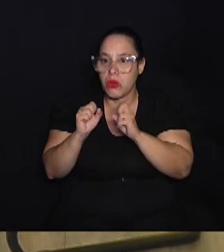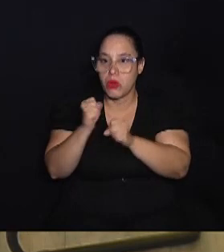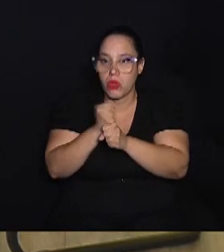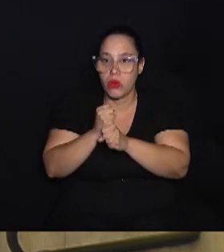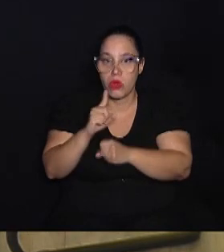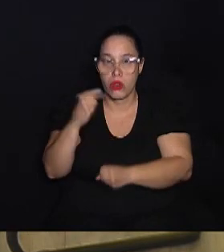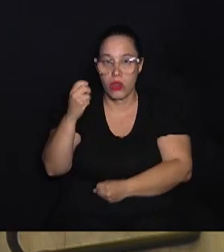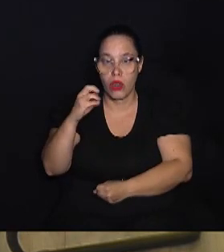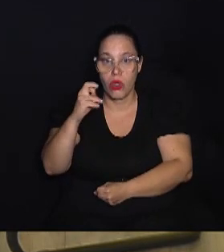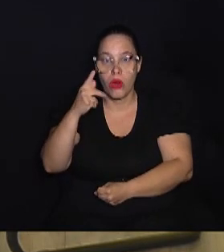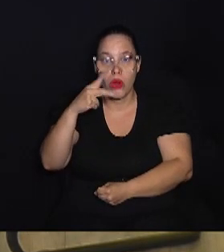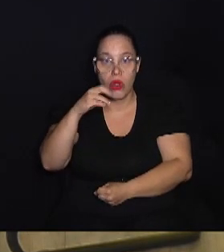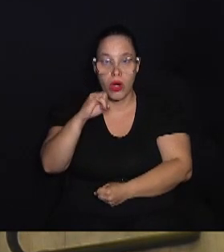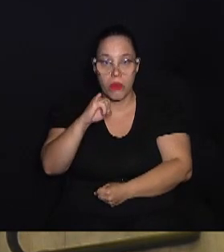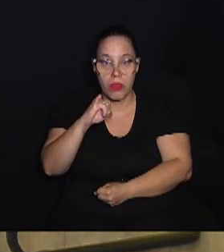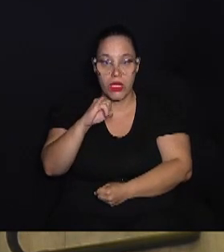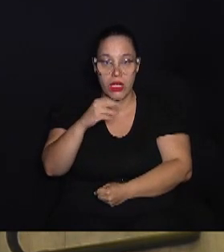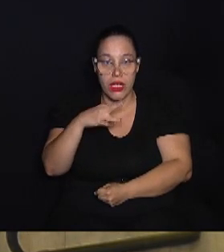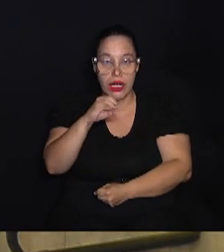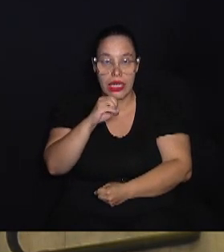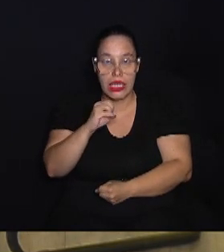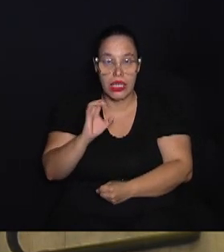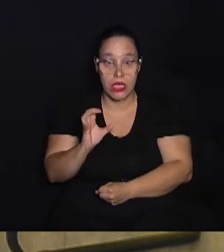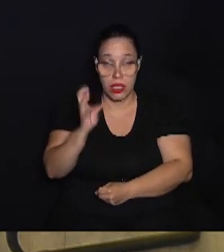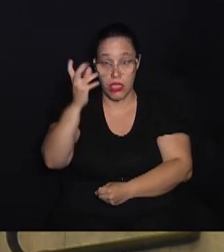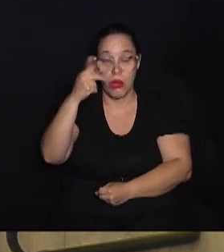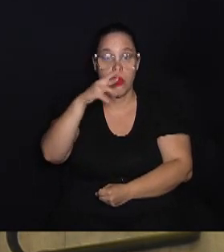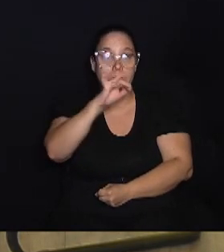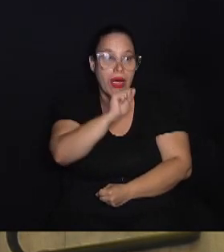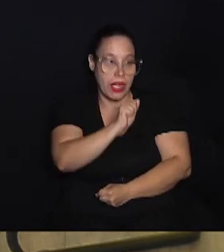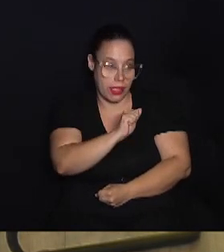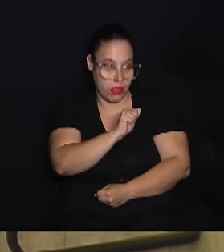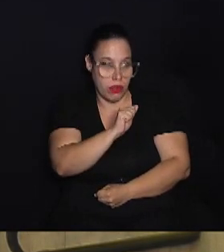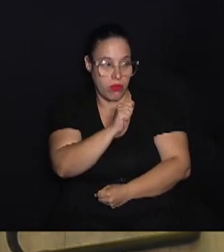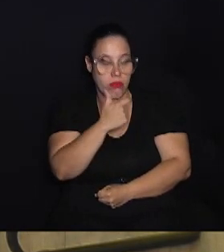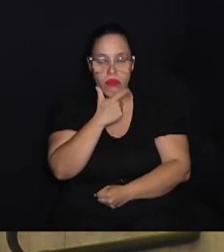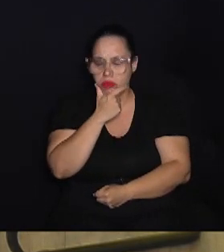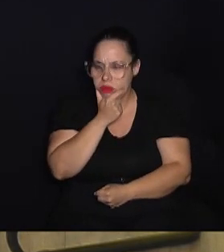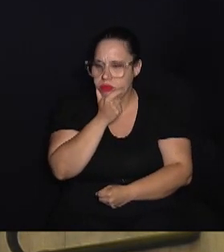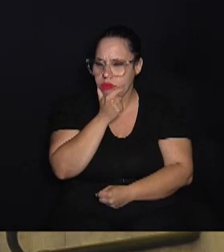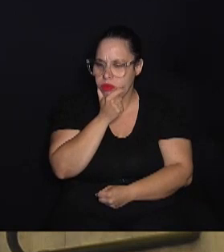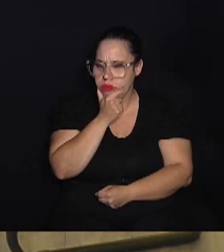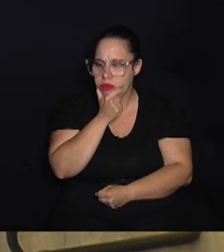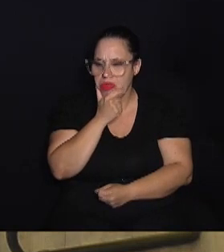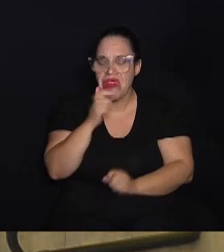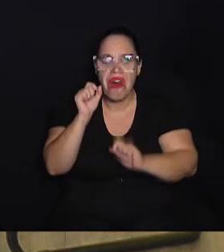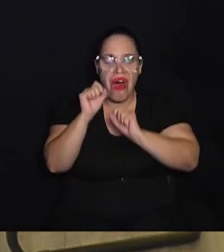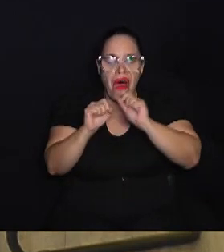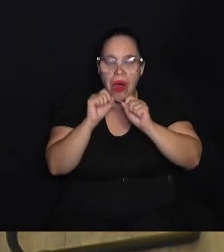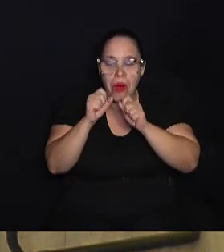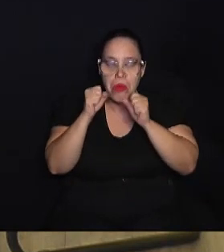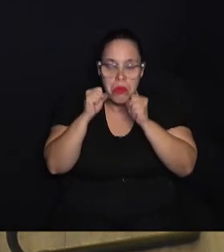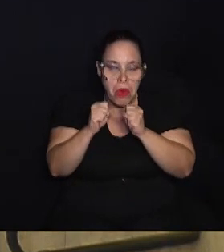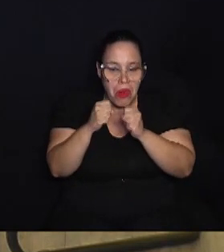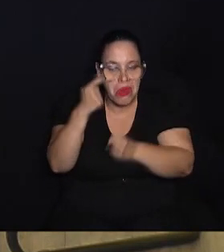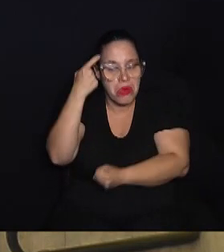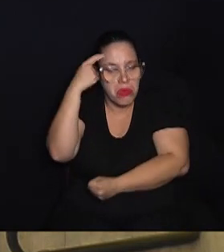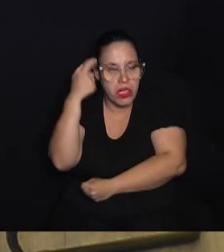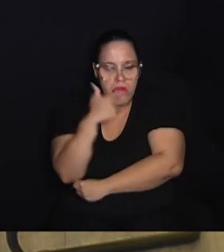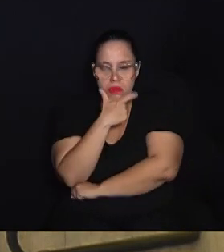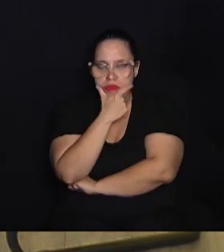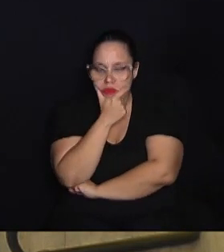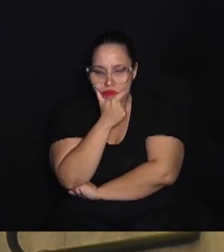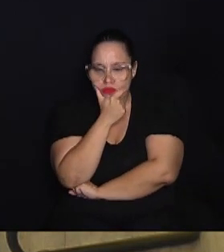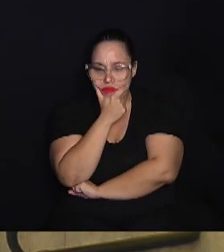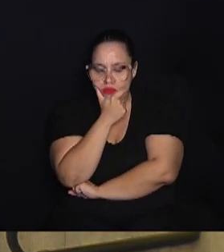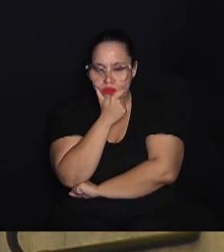a COP30 que vai acontecer no nosso país, lá no Pará, né? E o que a gente pode pensar nesses estudos e